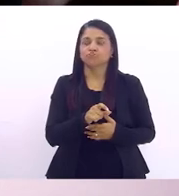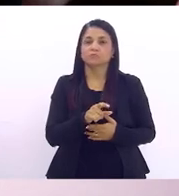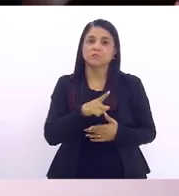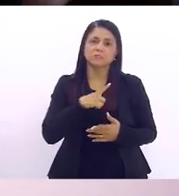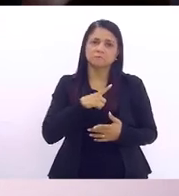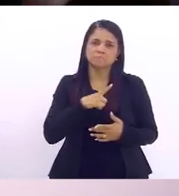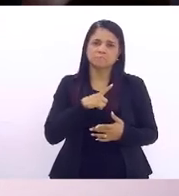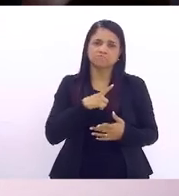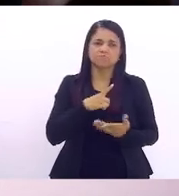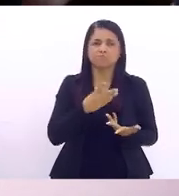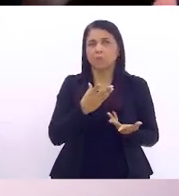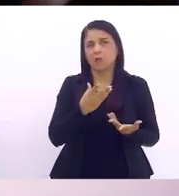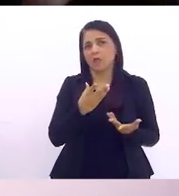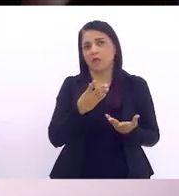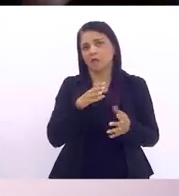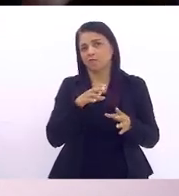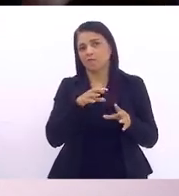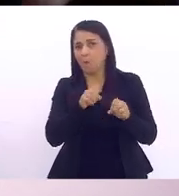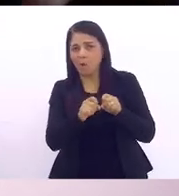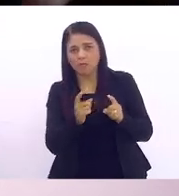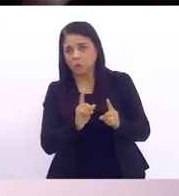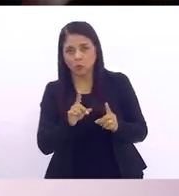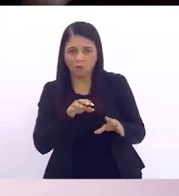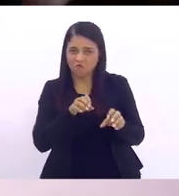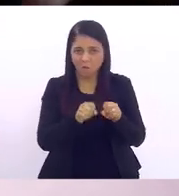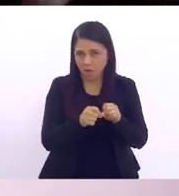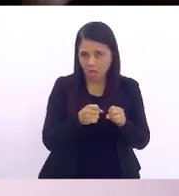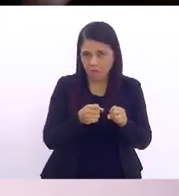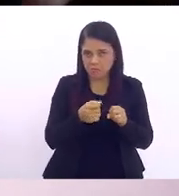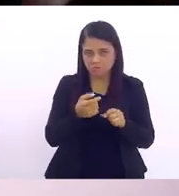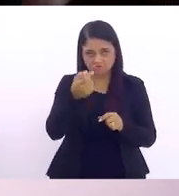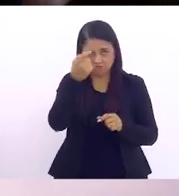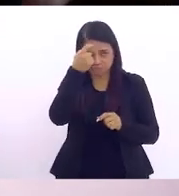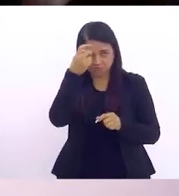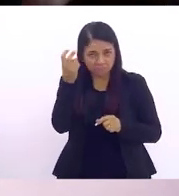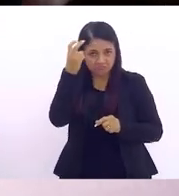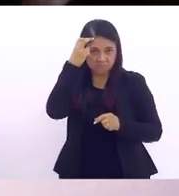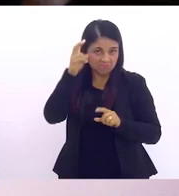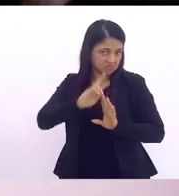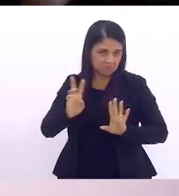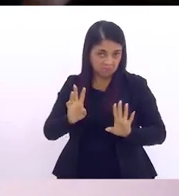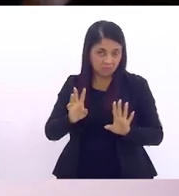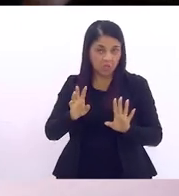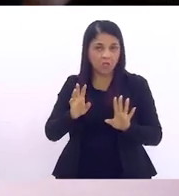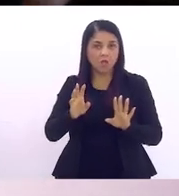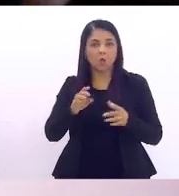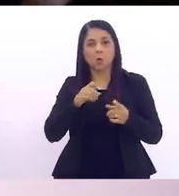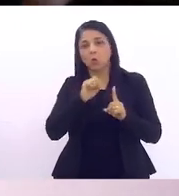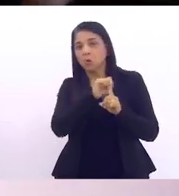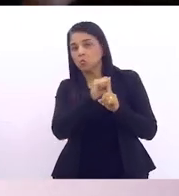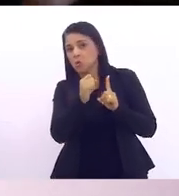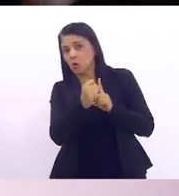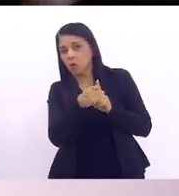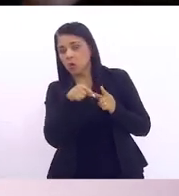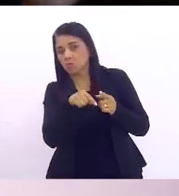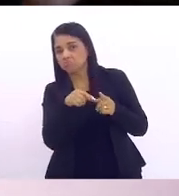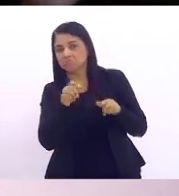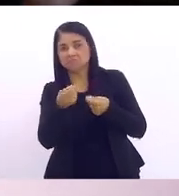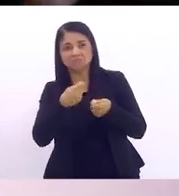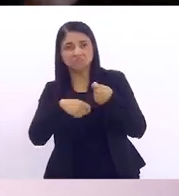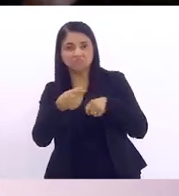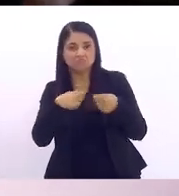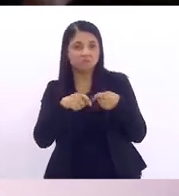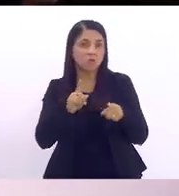instrução com com alto alto índice com alto nível socioeconômico ou não não é razoável